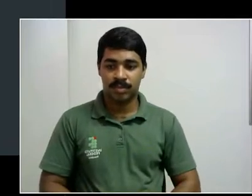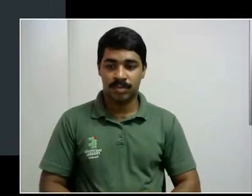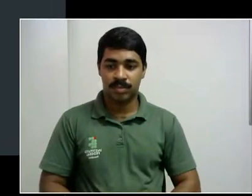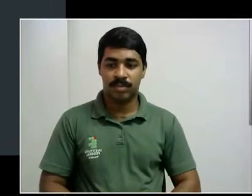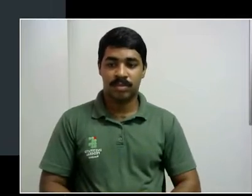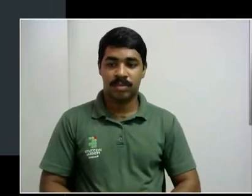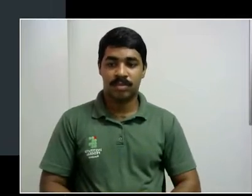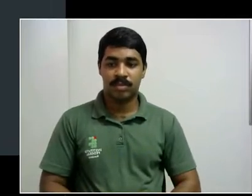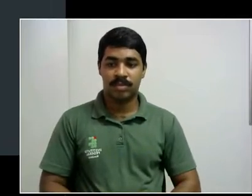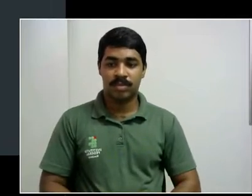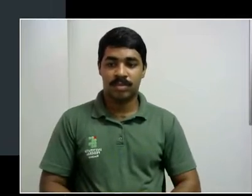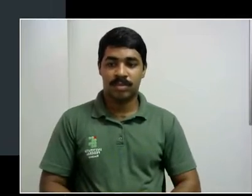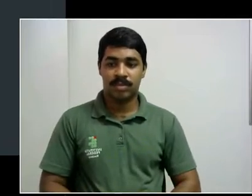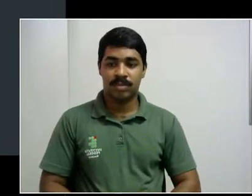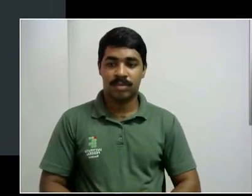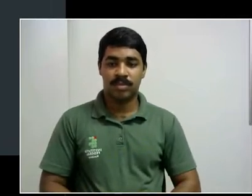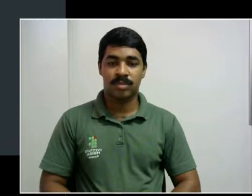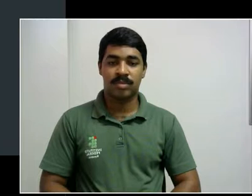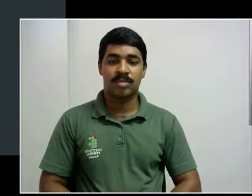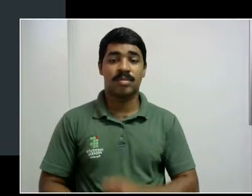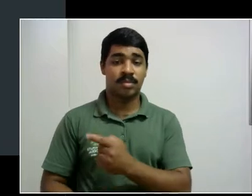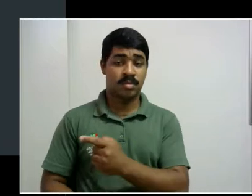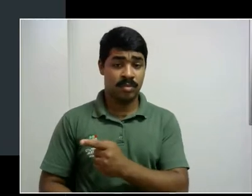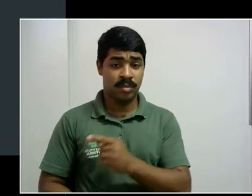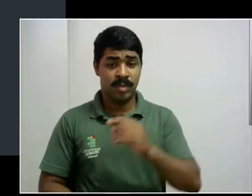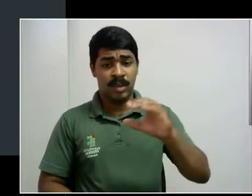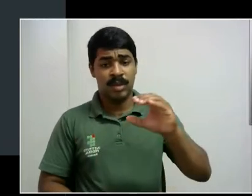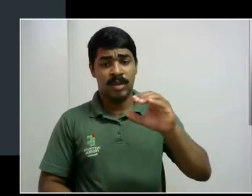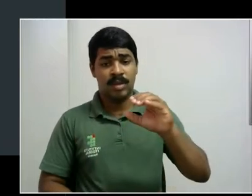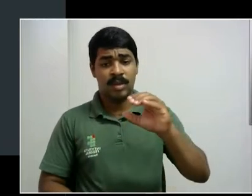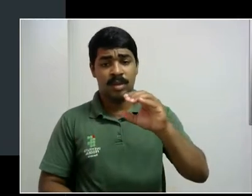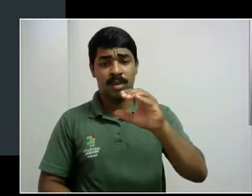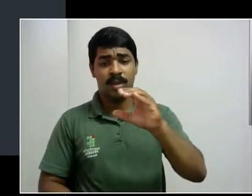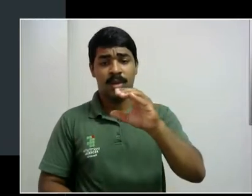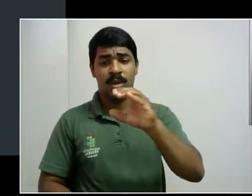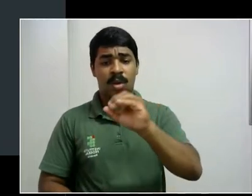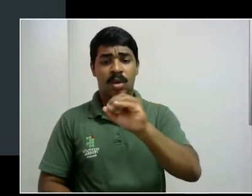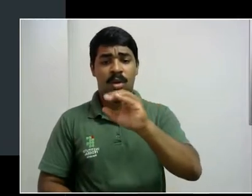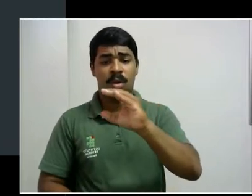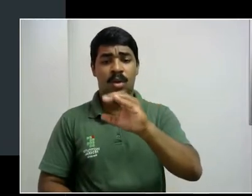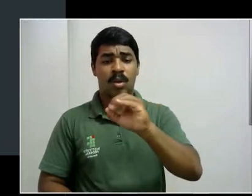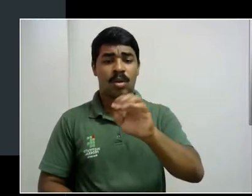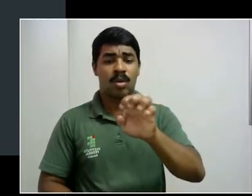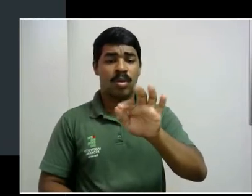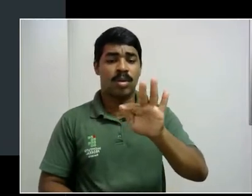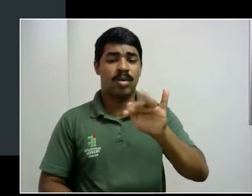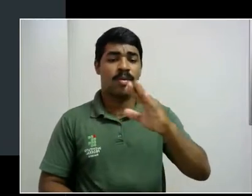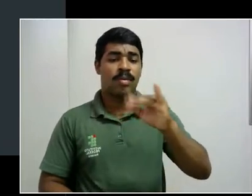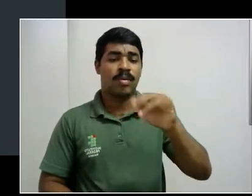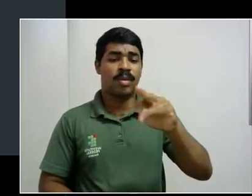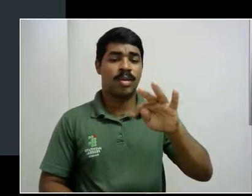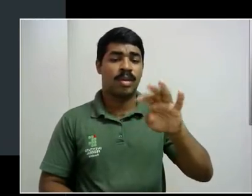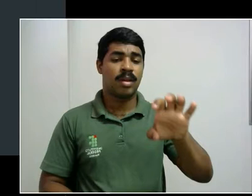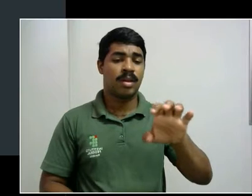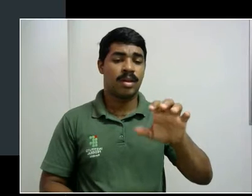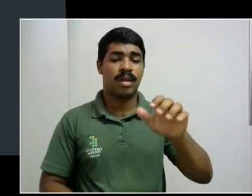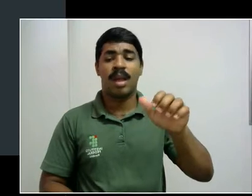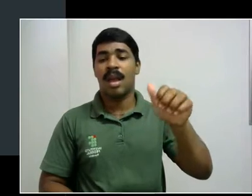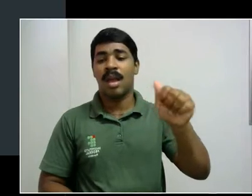igual a b. Então esse seria o valor do coeficiente a vale 2 e o valor do coeficiente b vale 3. Arrumando na fórmula, a